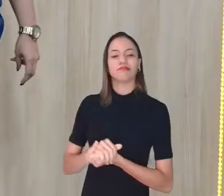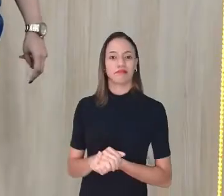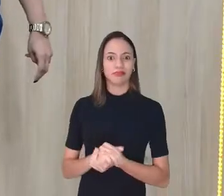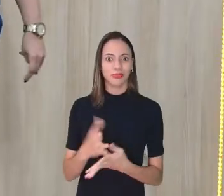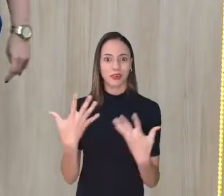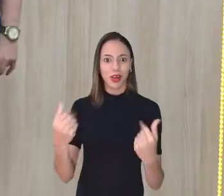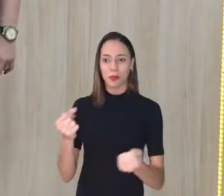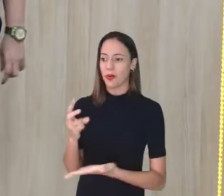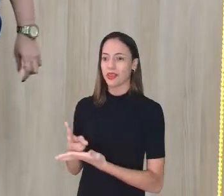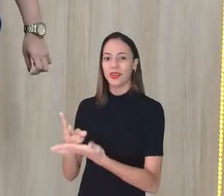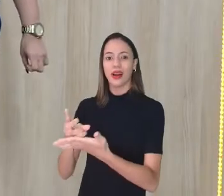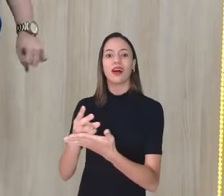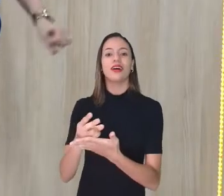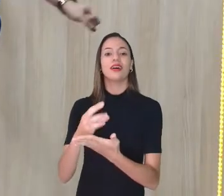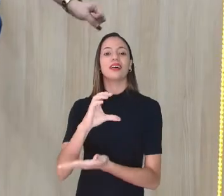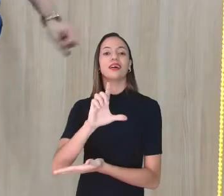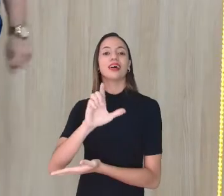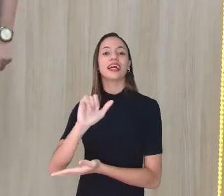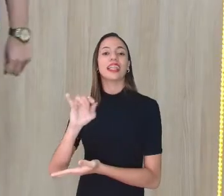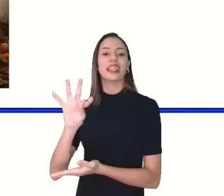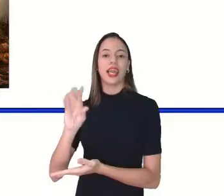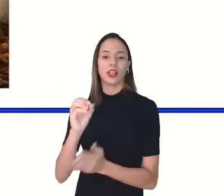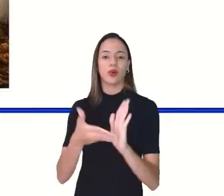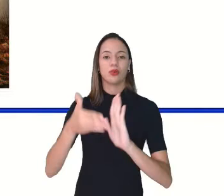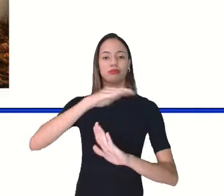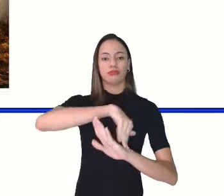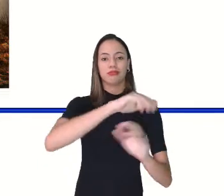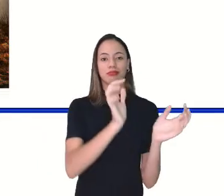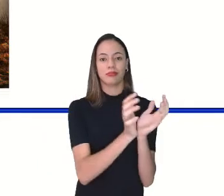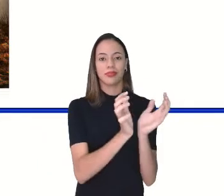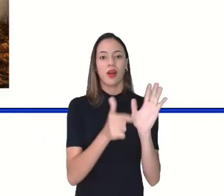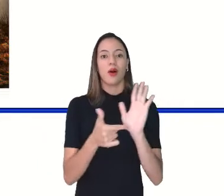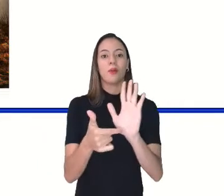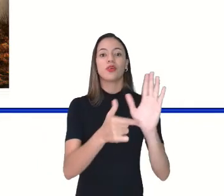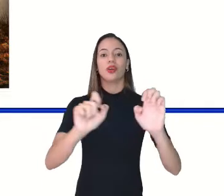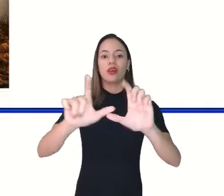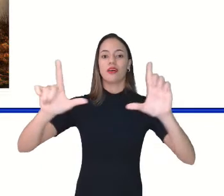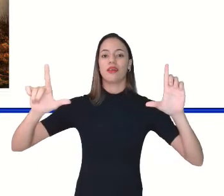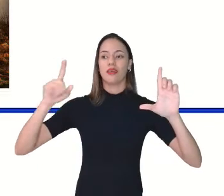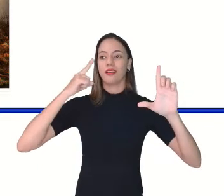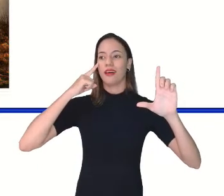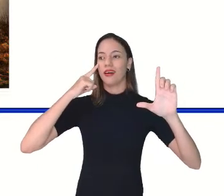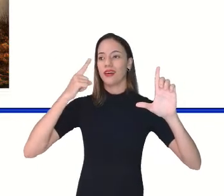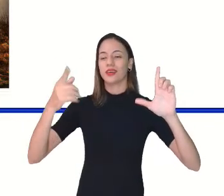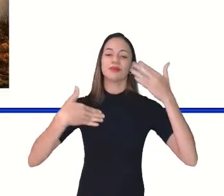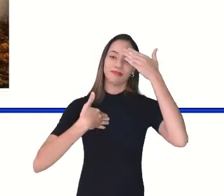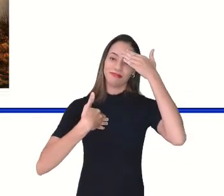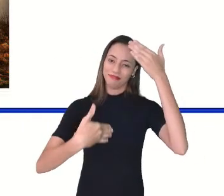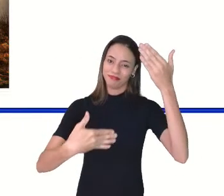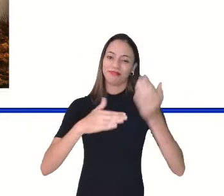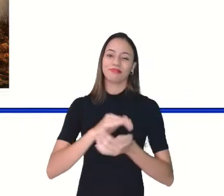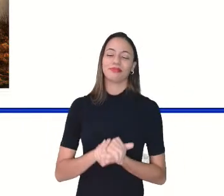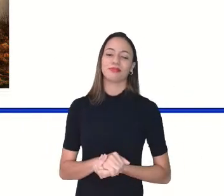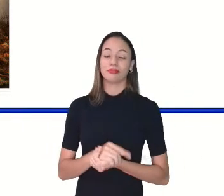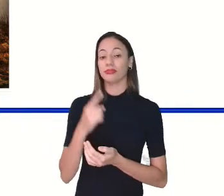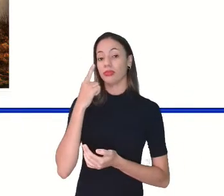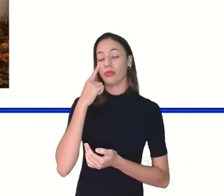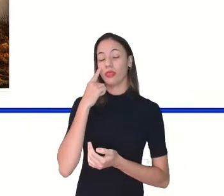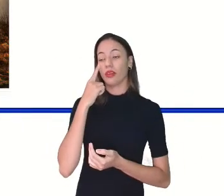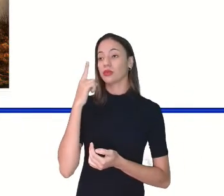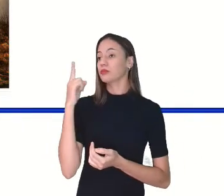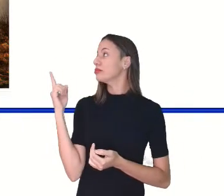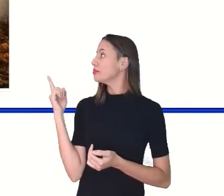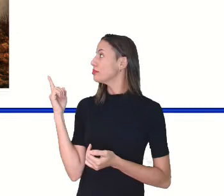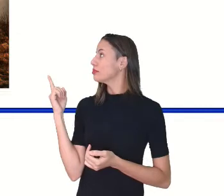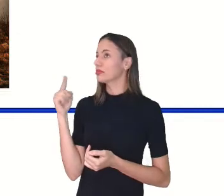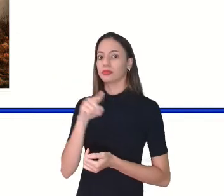embora, né, Cleitinho? Joga na tela aí para eles. Isso, valeu. Então, olha só. Gente, para